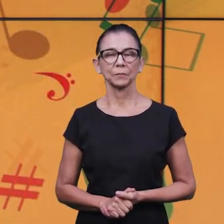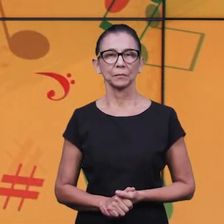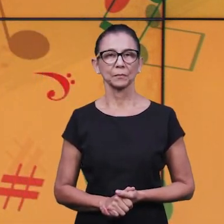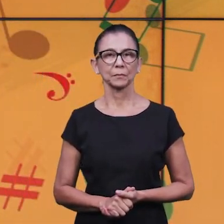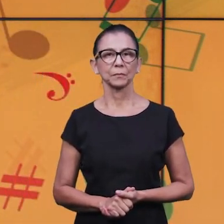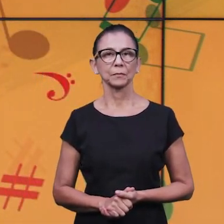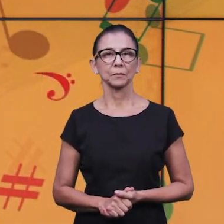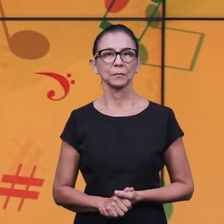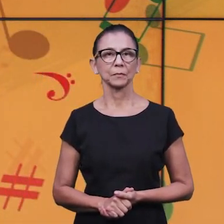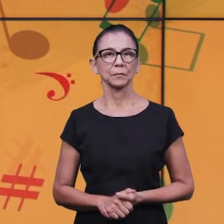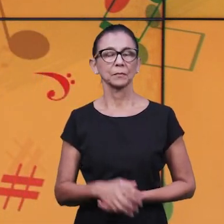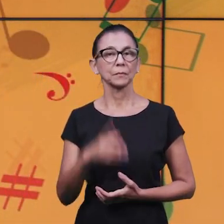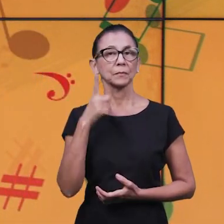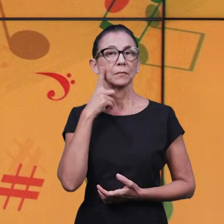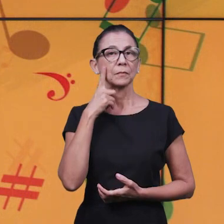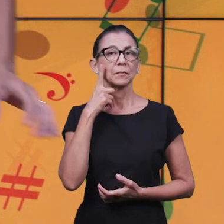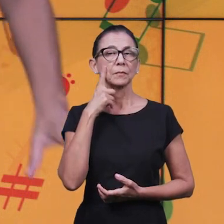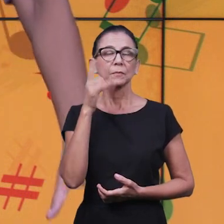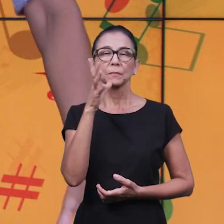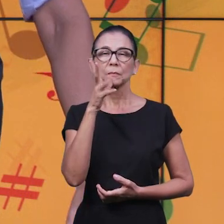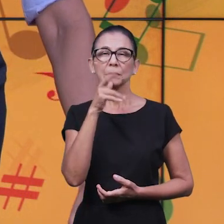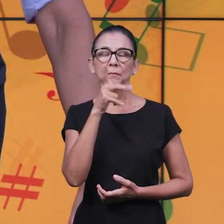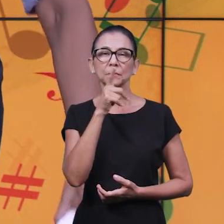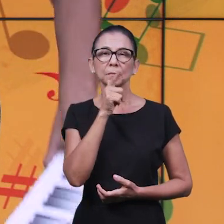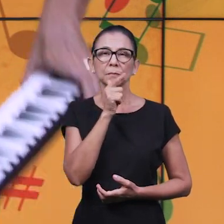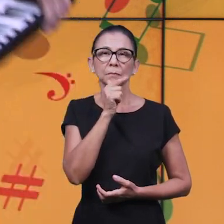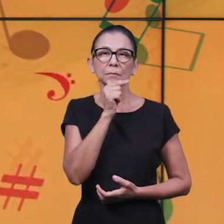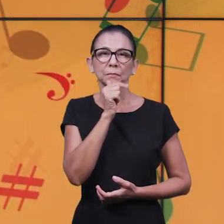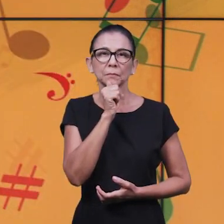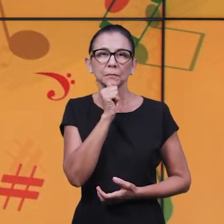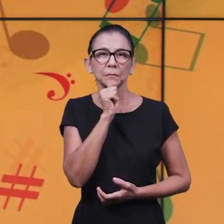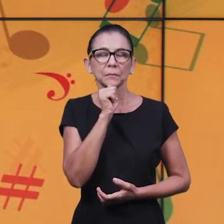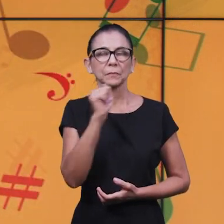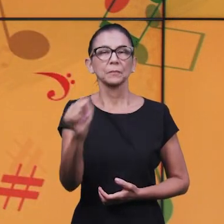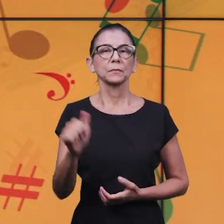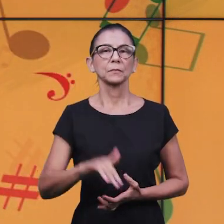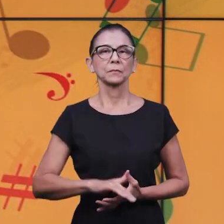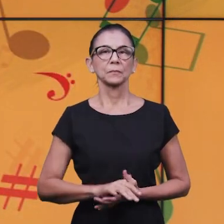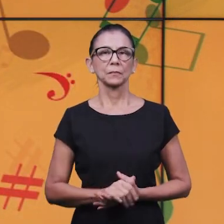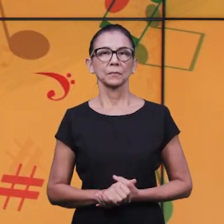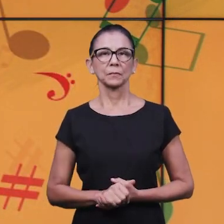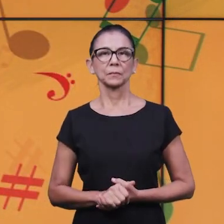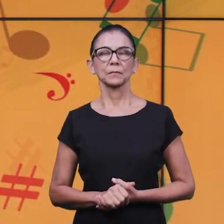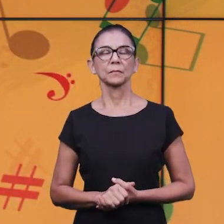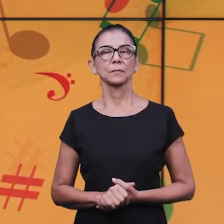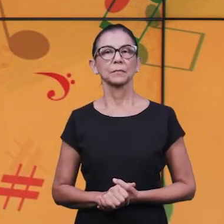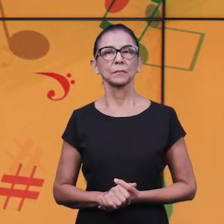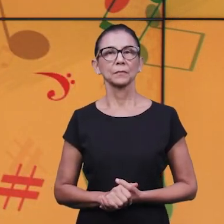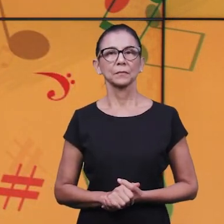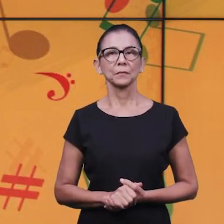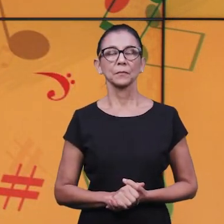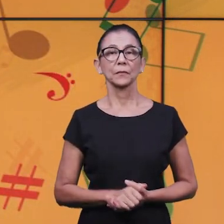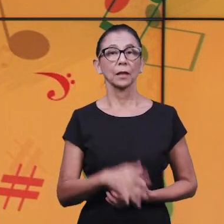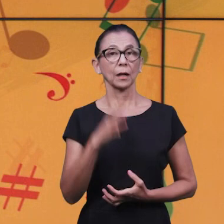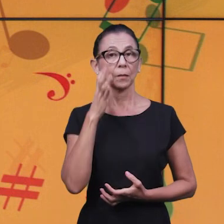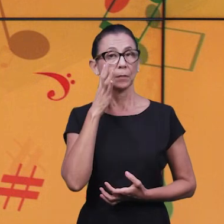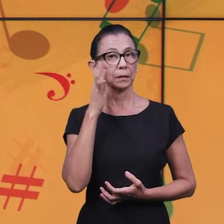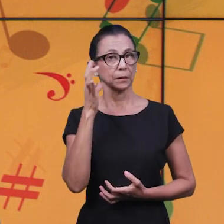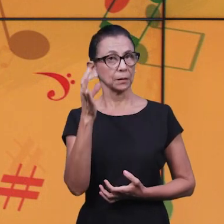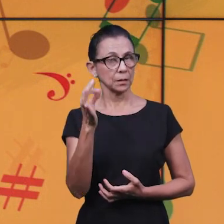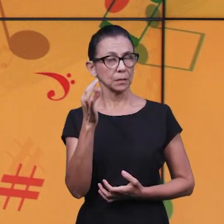Agora, nessa primeira vez, a tia vai tocar bem devagar. Vou pegar minha escaleta. Ah,